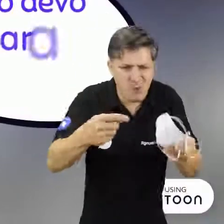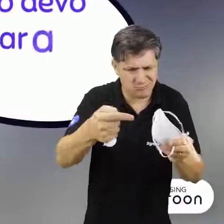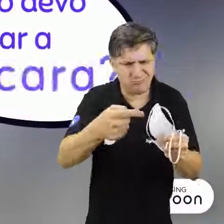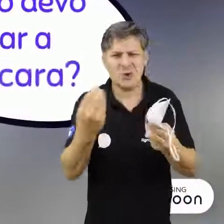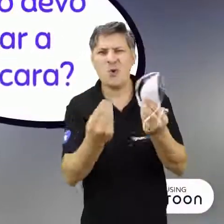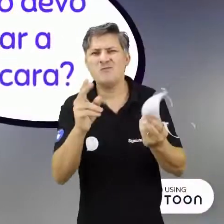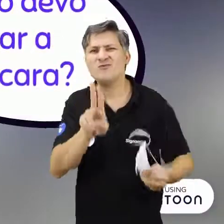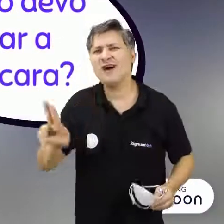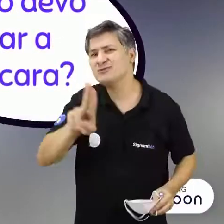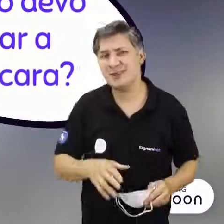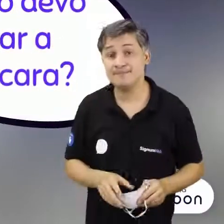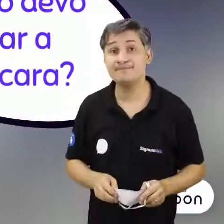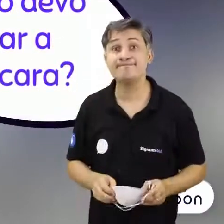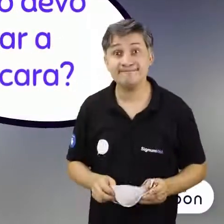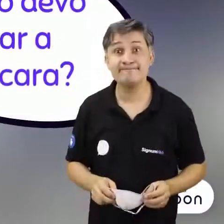Como devo usar a máscara?